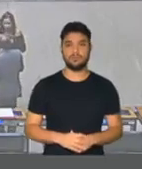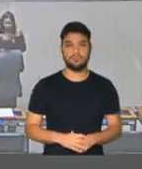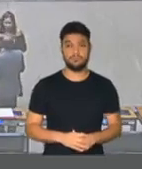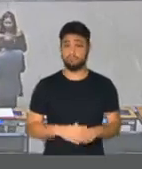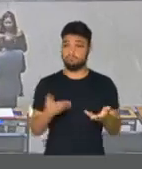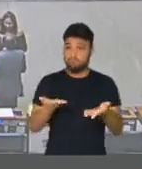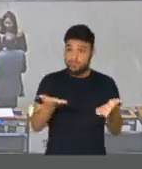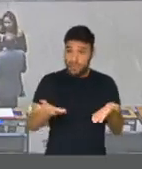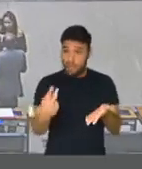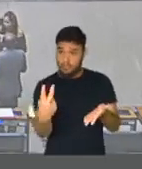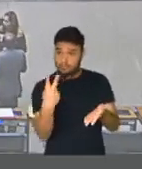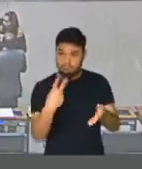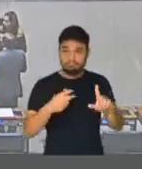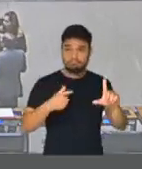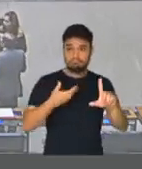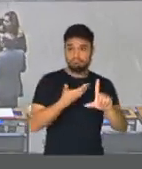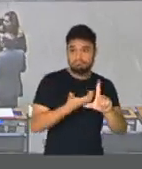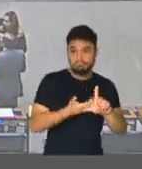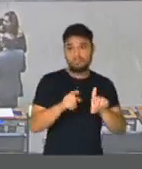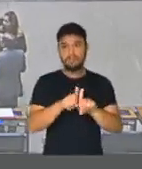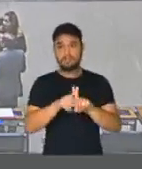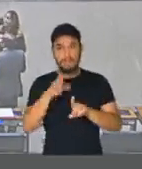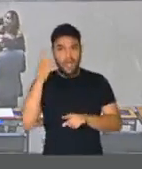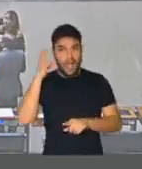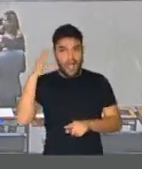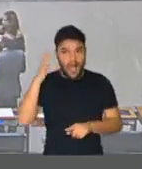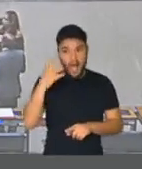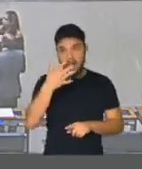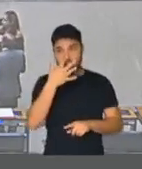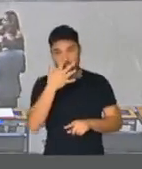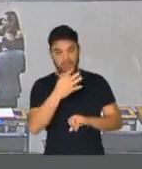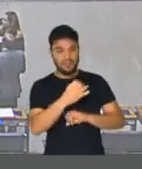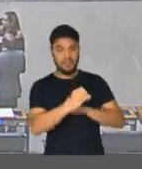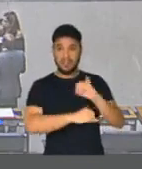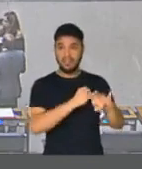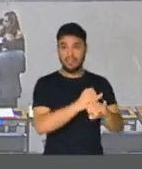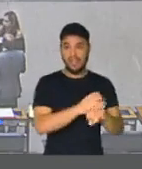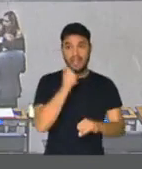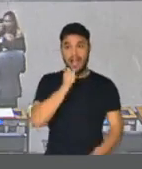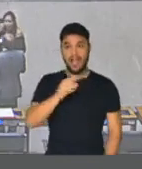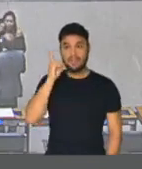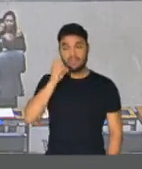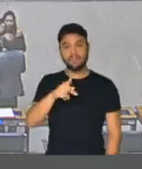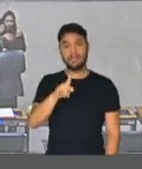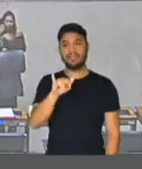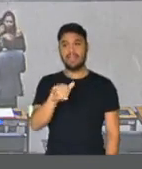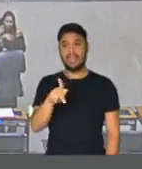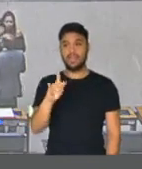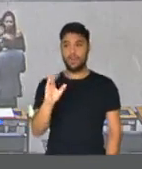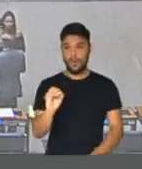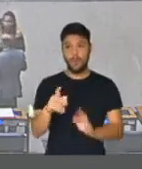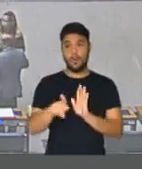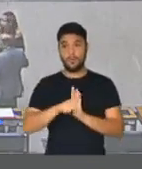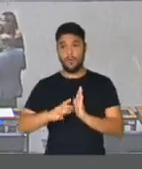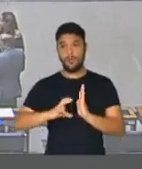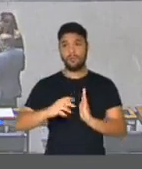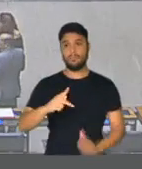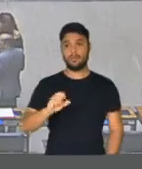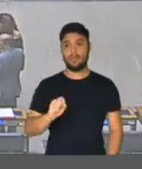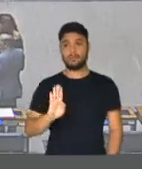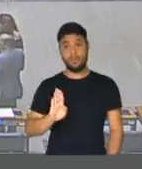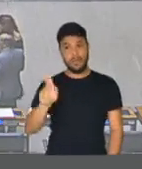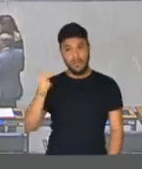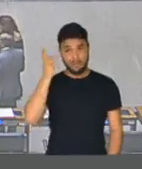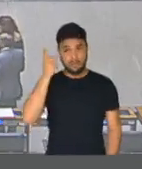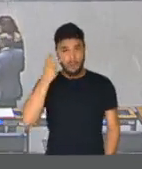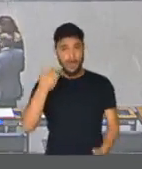Você que está acompanhando a gente pela rádio, pela TV Câmara e também na internet, deputada Keiko Otto, PSB do Estado de São